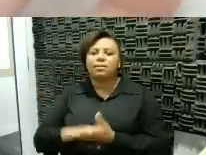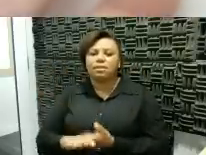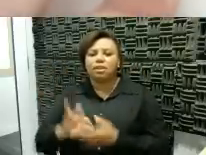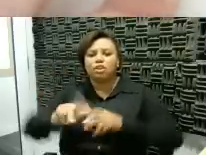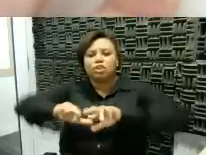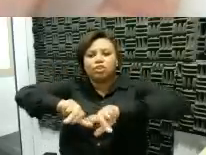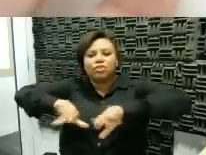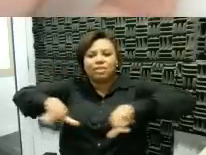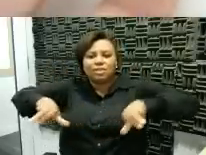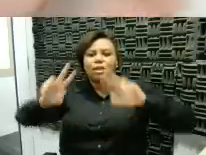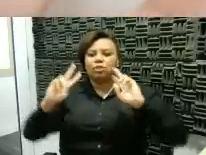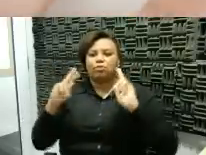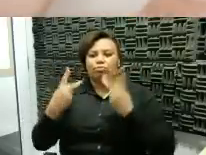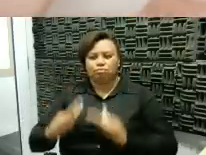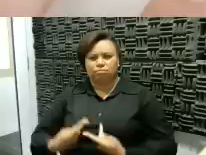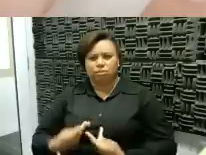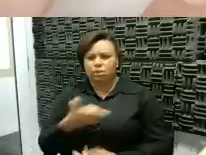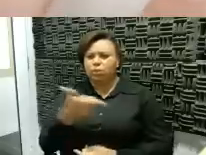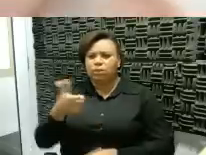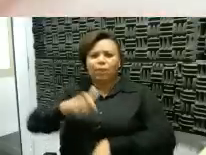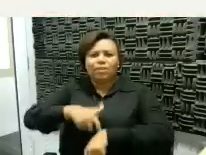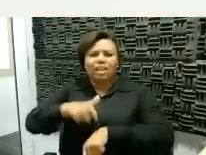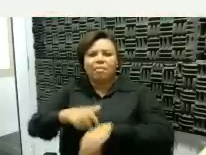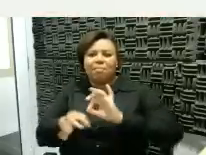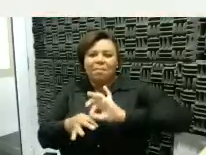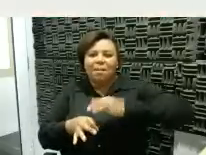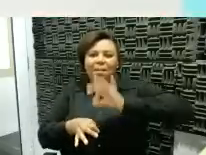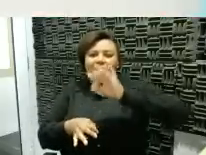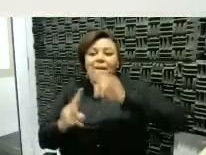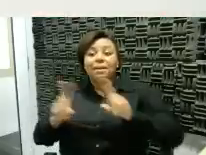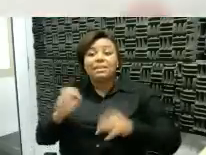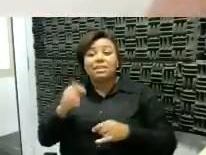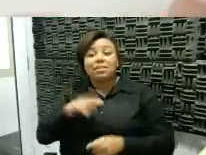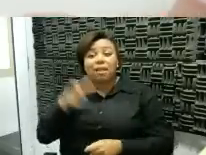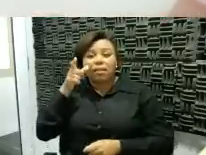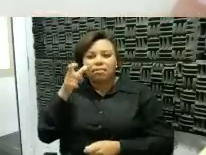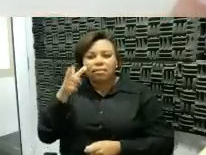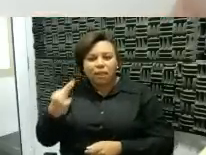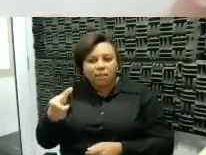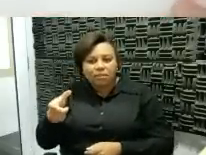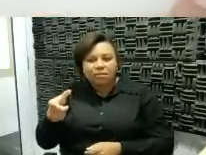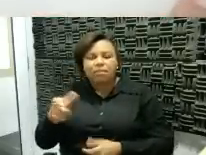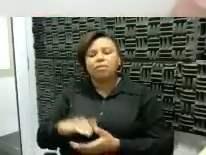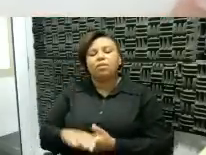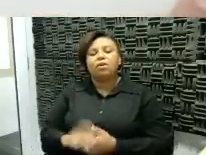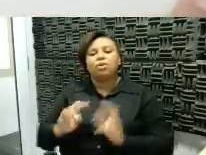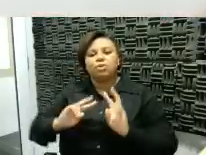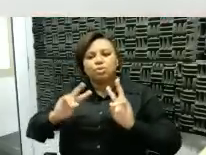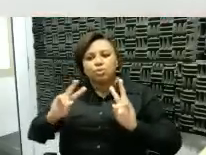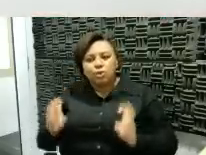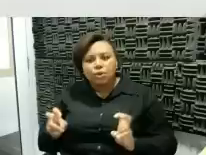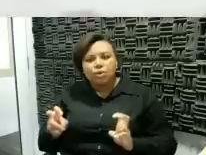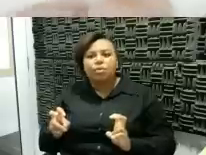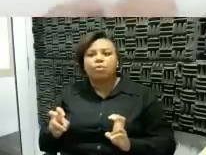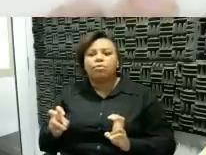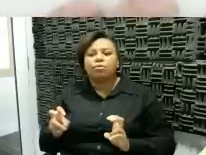gente falar sobre isso mas se vocês se interessaram né sobre a as a aquela questão né das